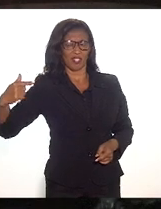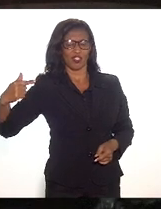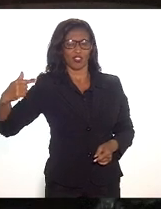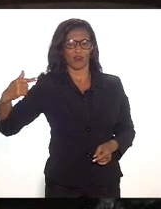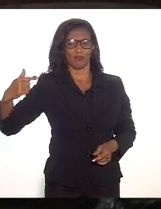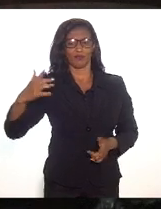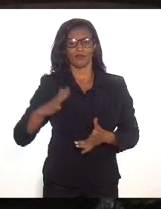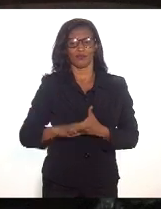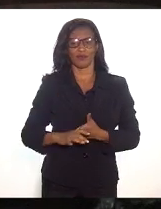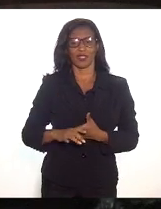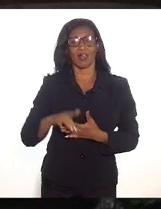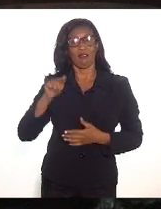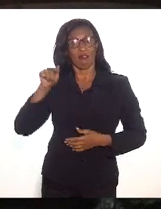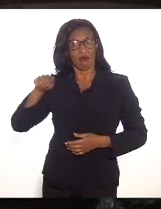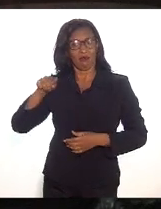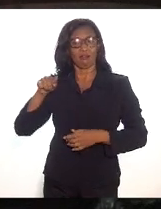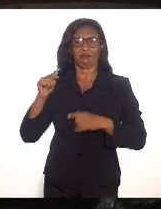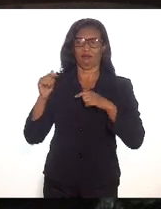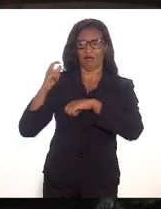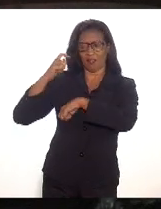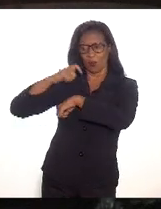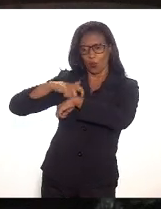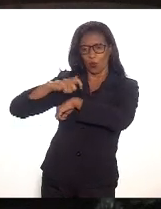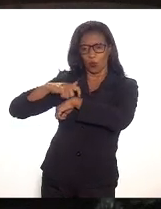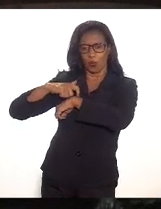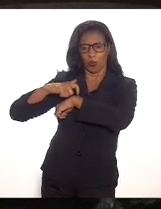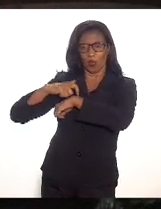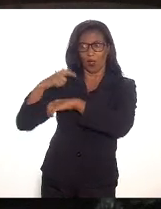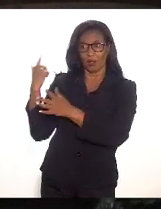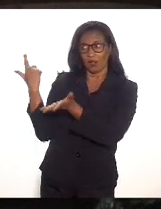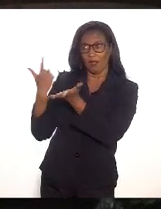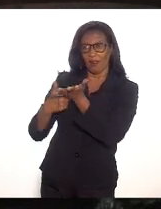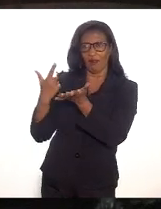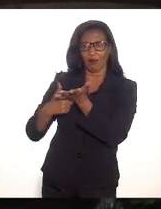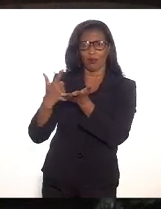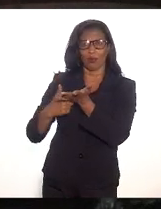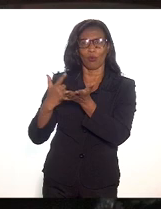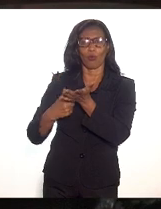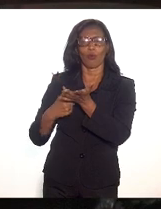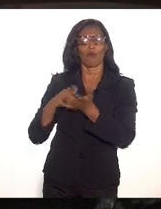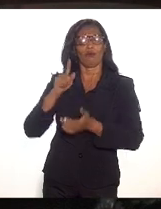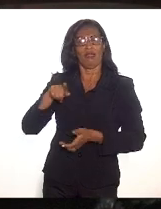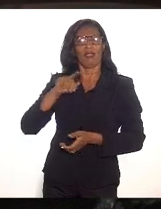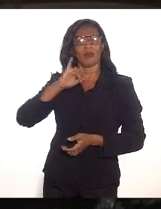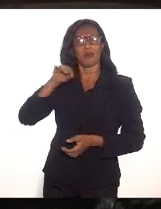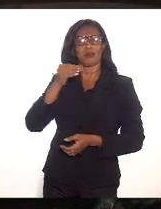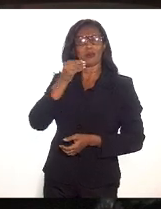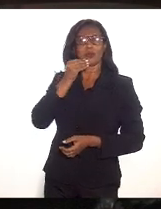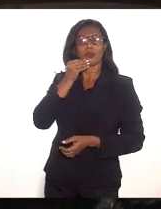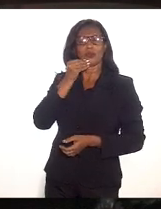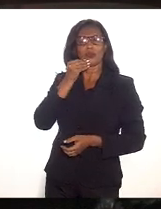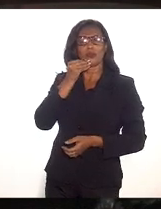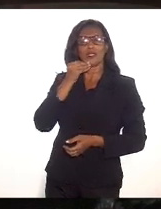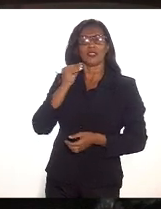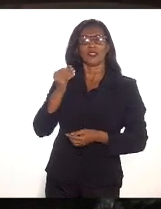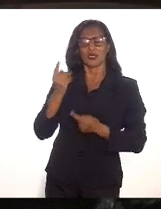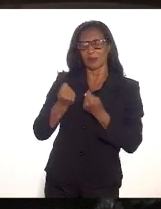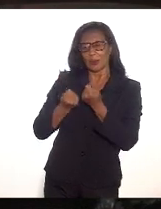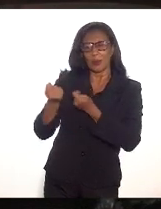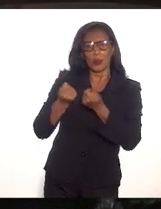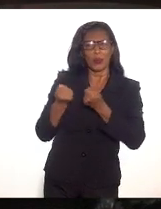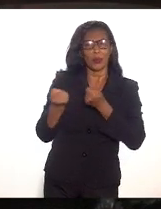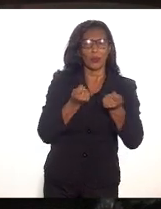1997. Naquele momento, aquele acordo era visto como uma possibilidade de recuperação